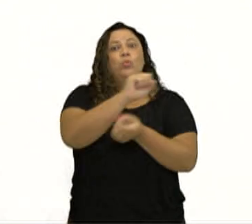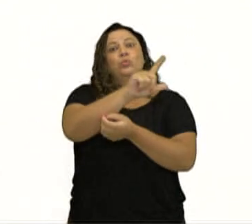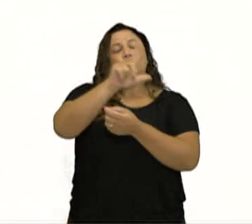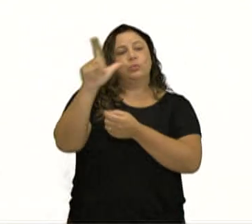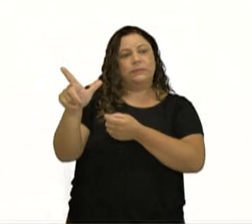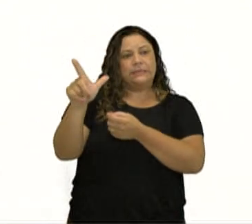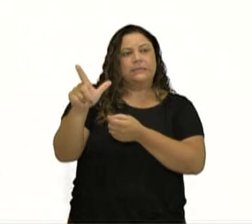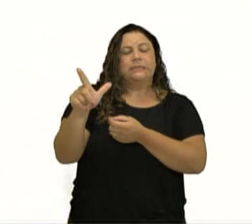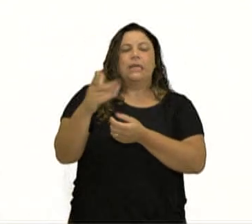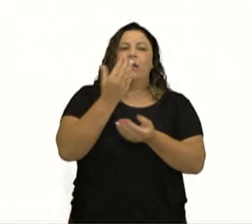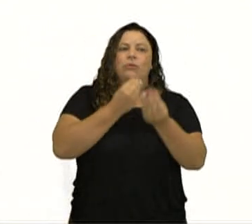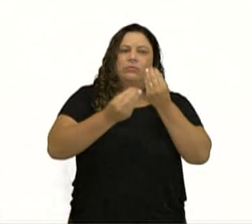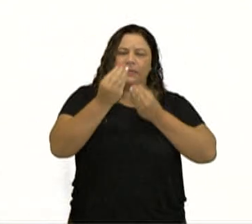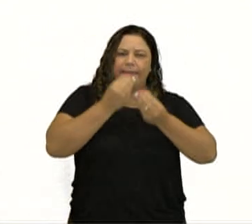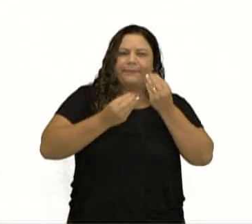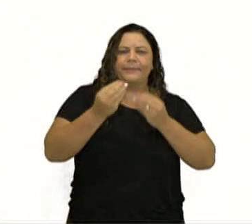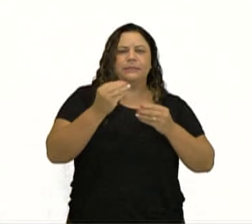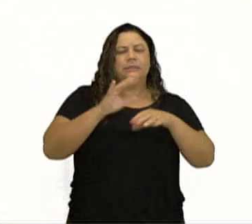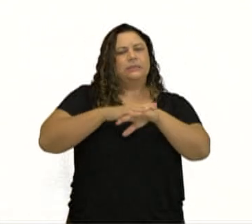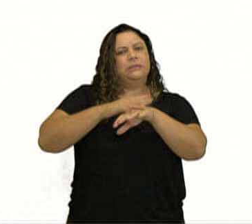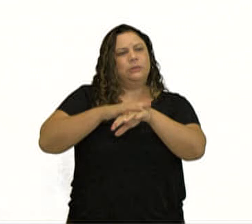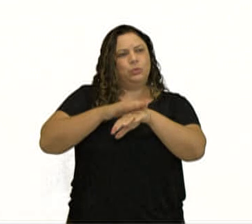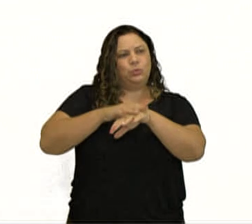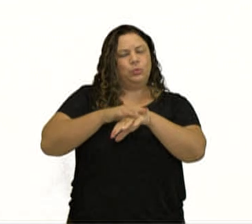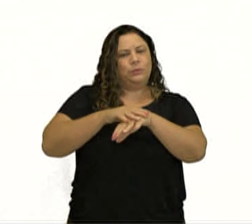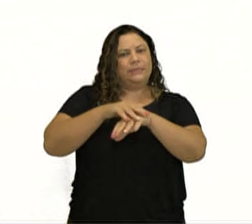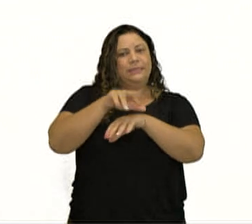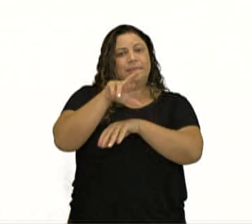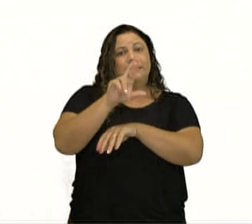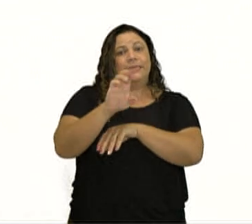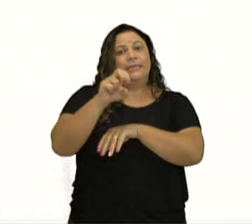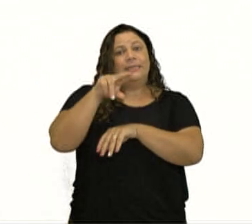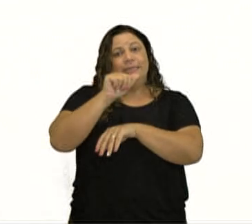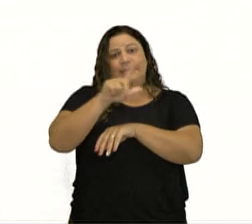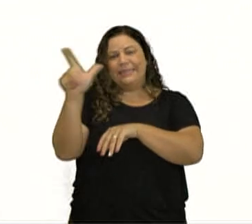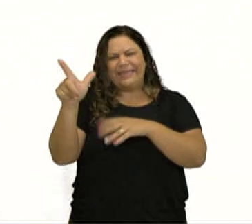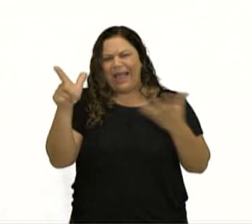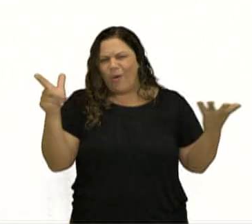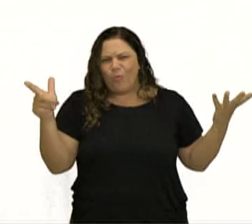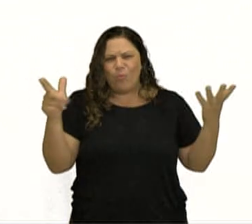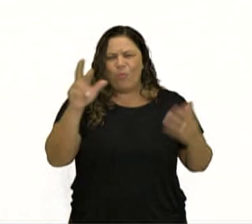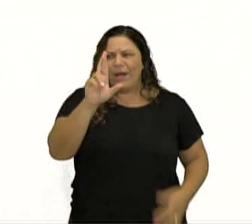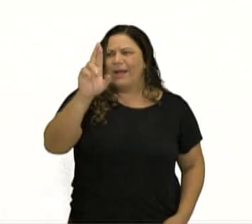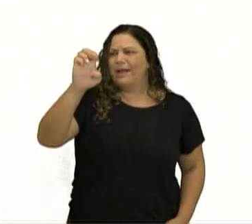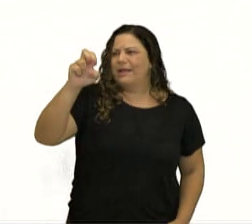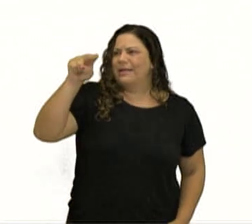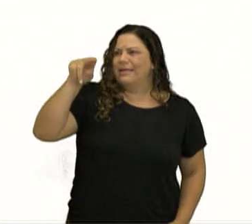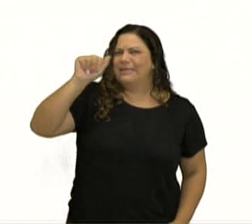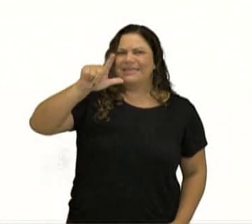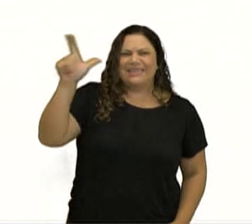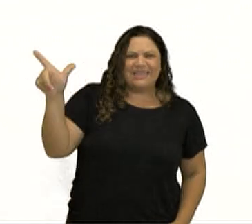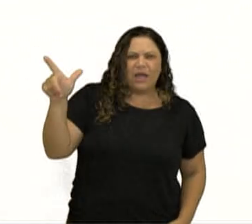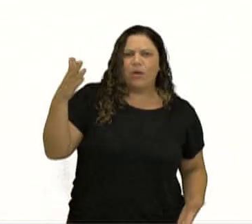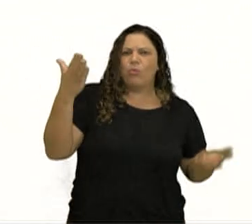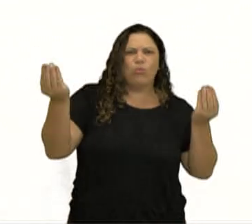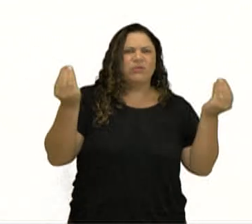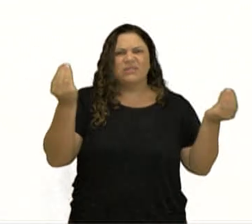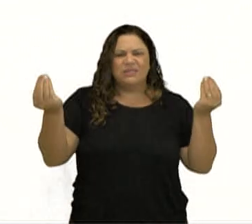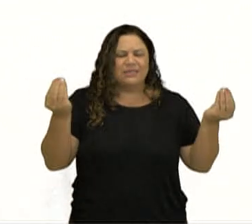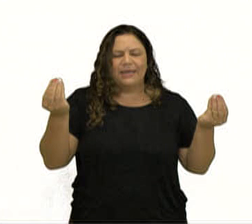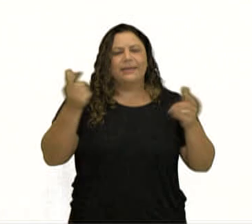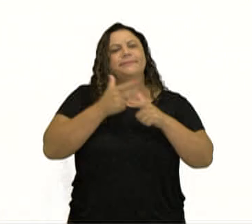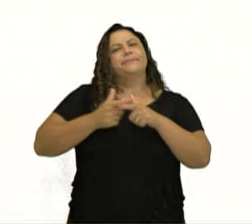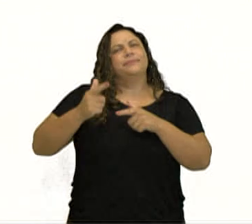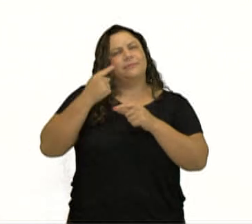sal na alimentação pode causar doença renal. Professora, não entendi a palavra renal. Renal, gente, é